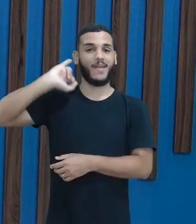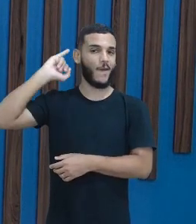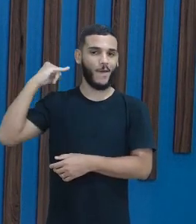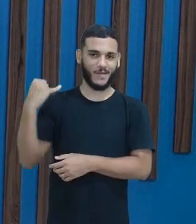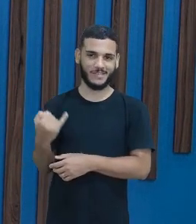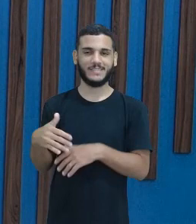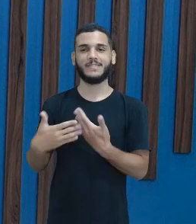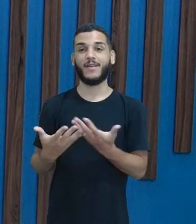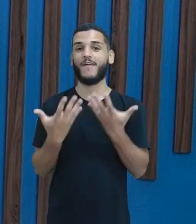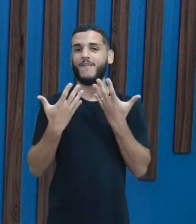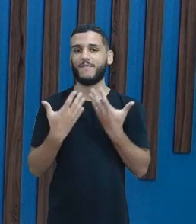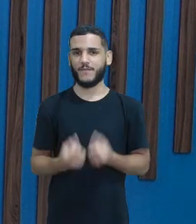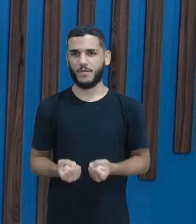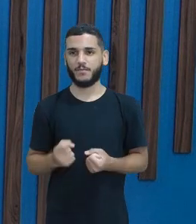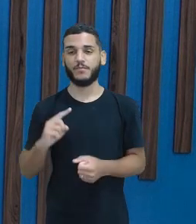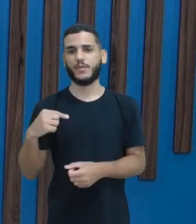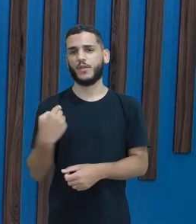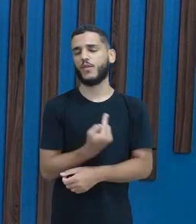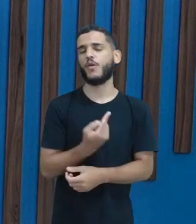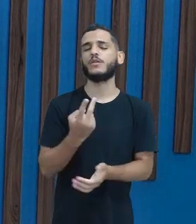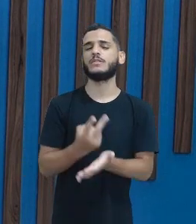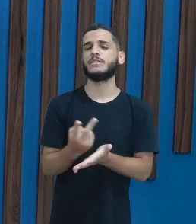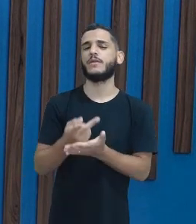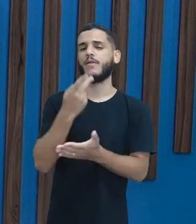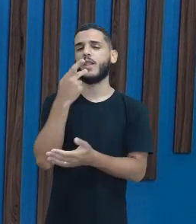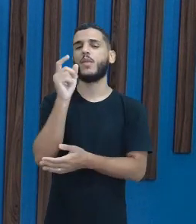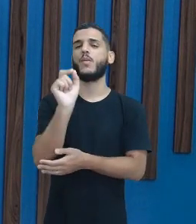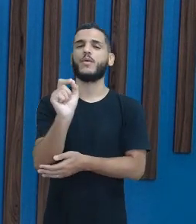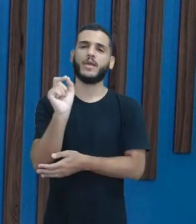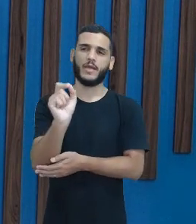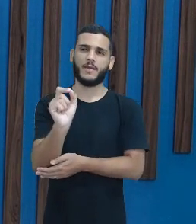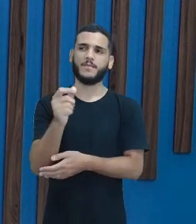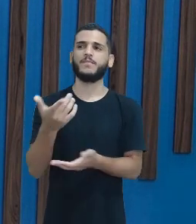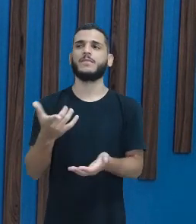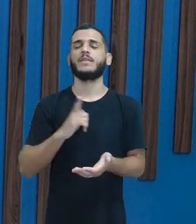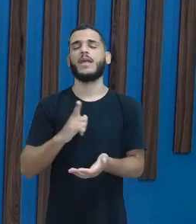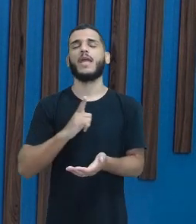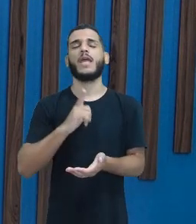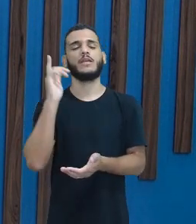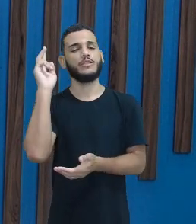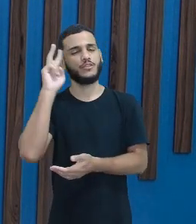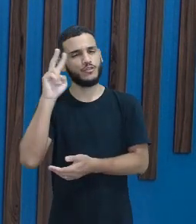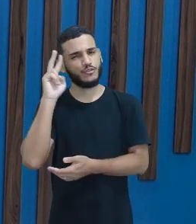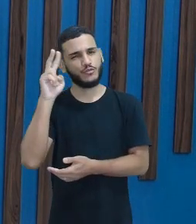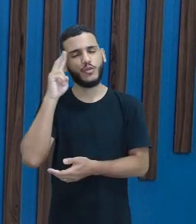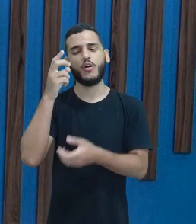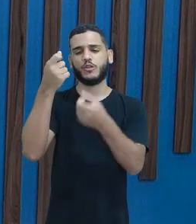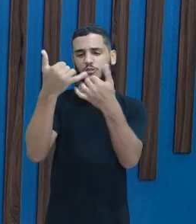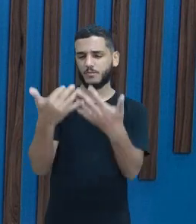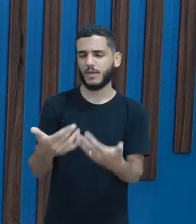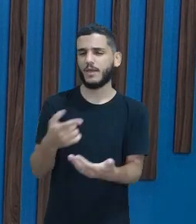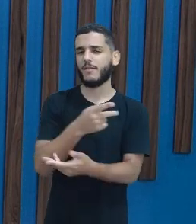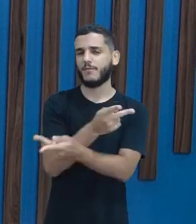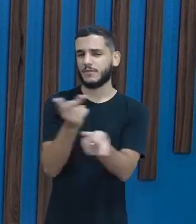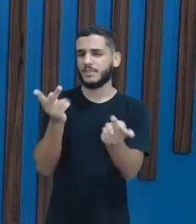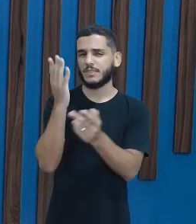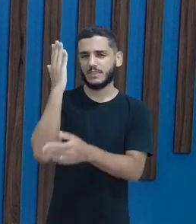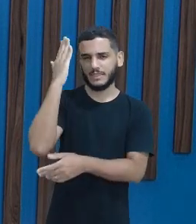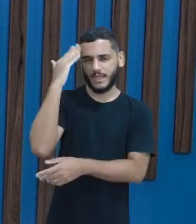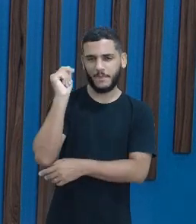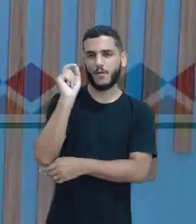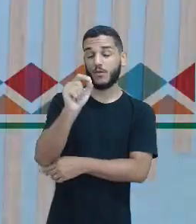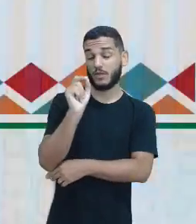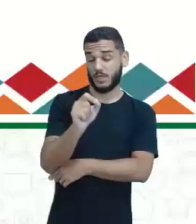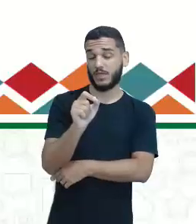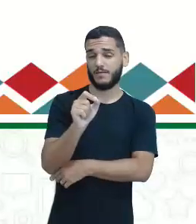que vamos. A gente sempre está dizendo isso, falando, contando histórias. E vocês sabiam, eu acho que vocês